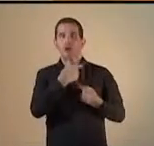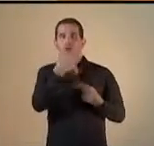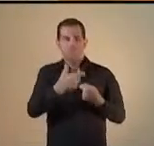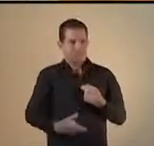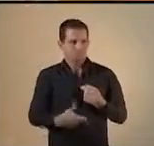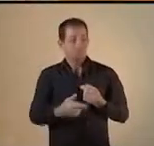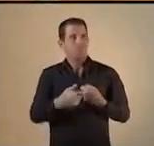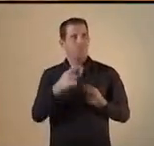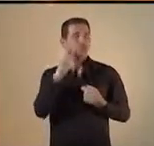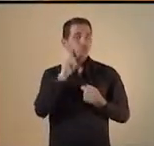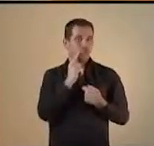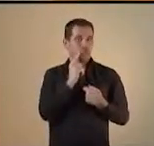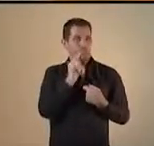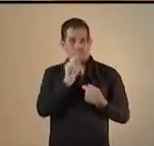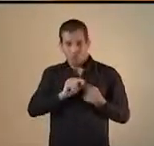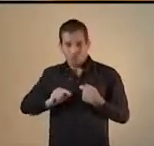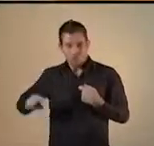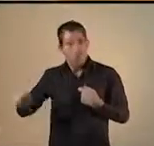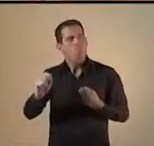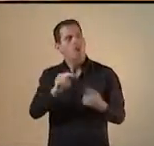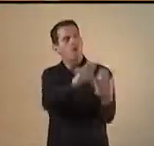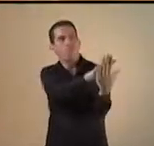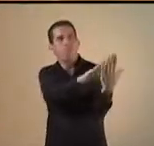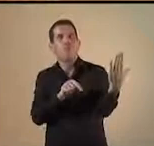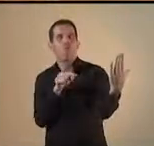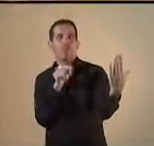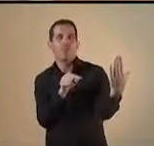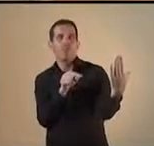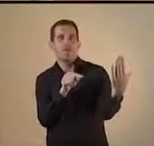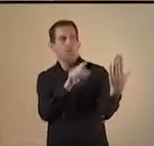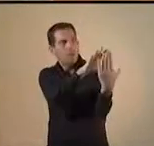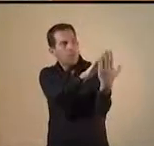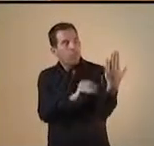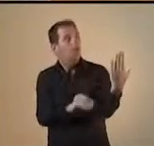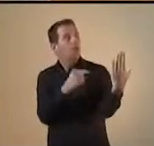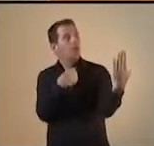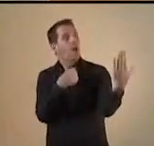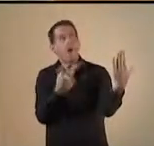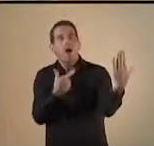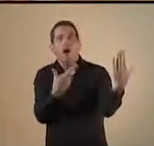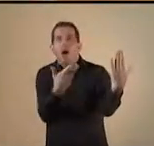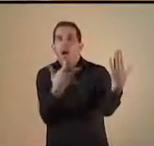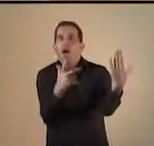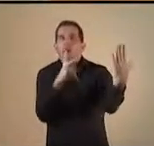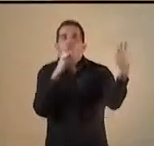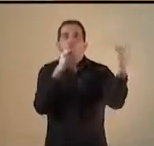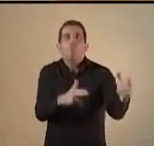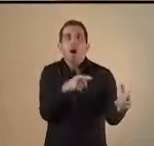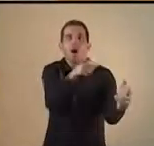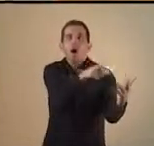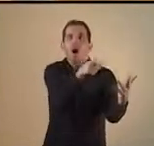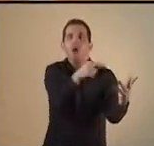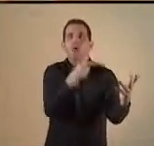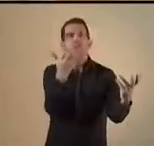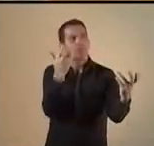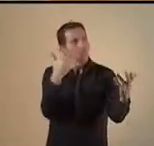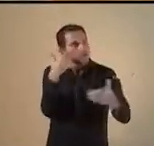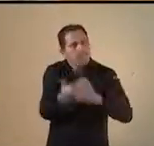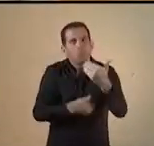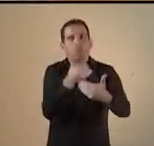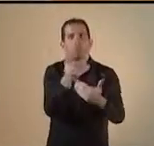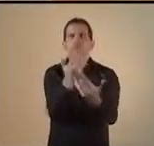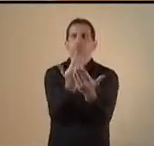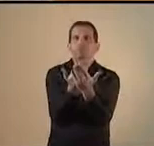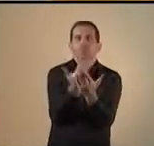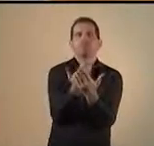modelos de referência mesmo, dos surdos quererem alcançar, quererem estudar, quererem ir mais além,